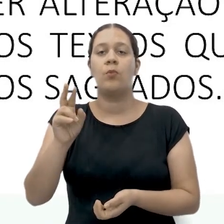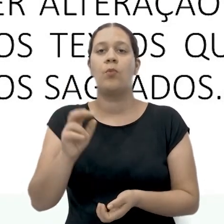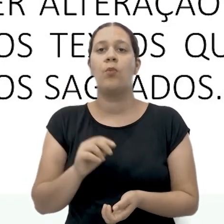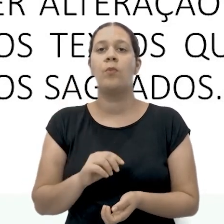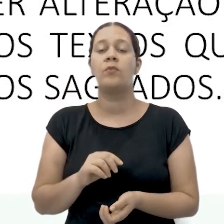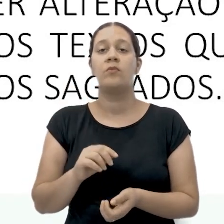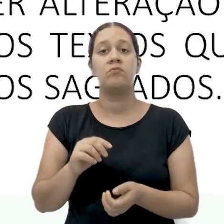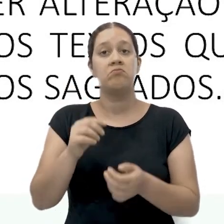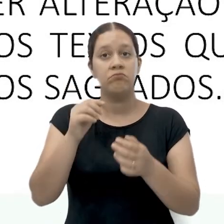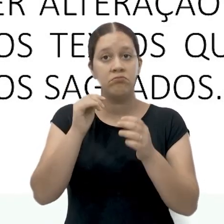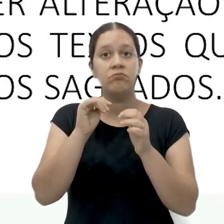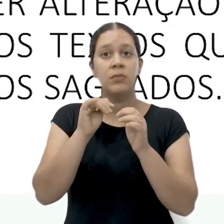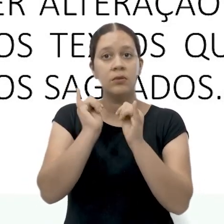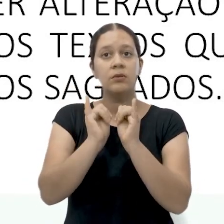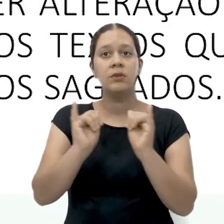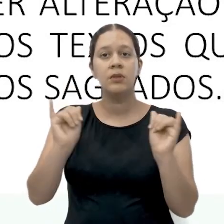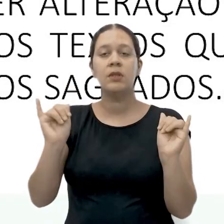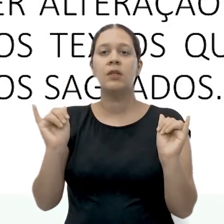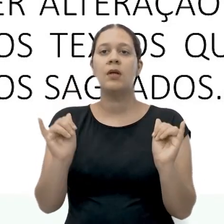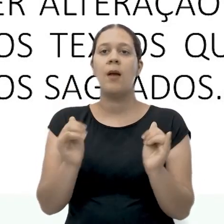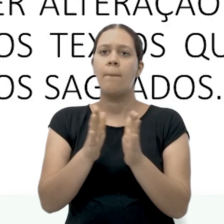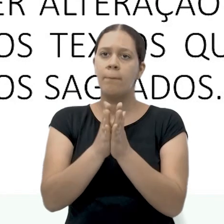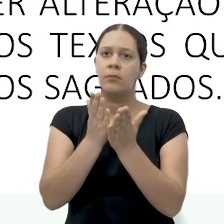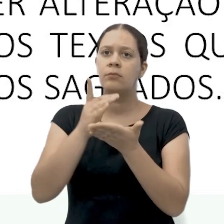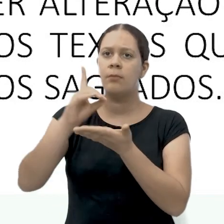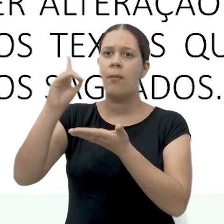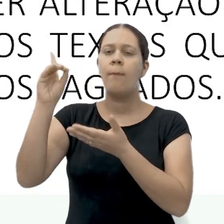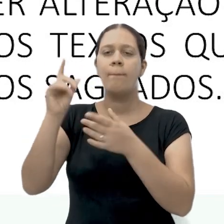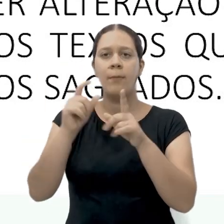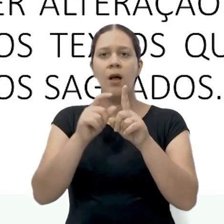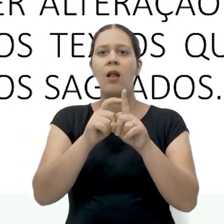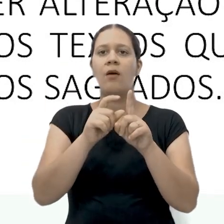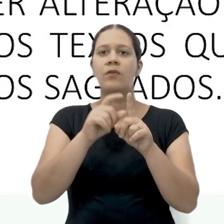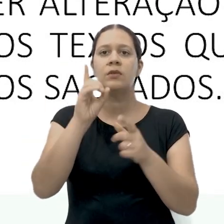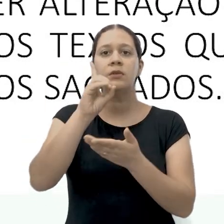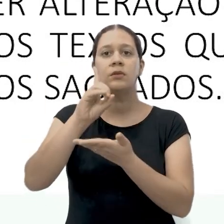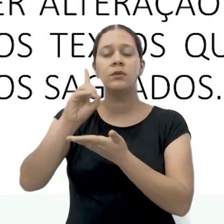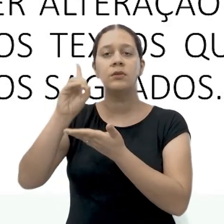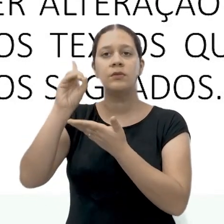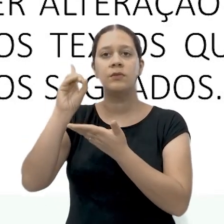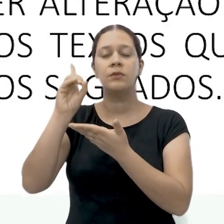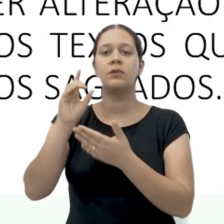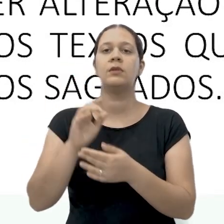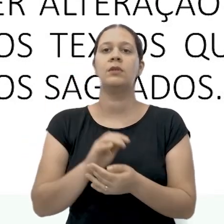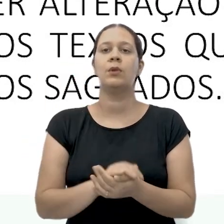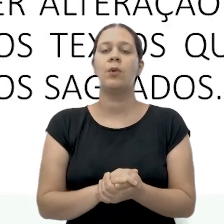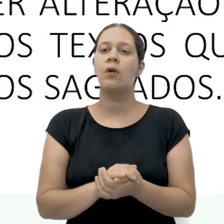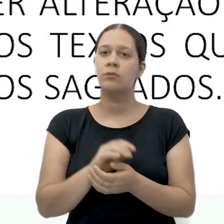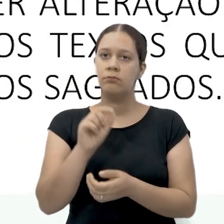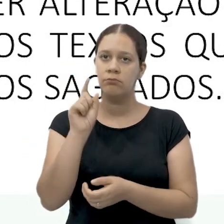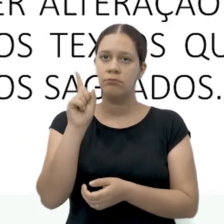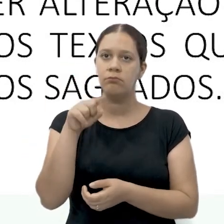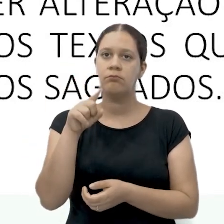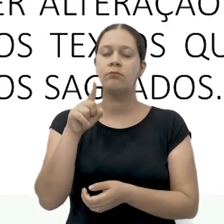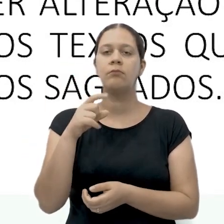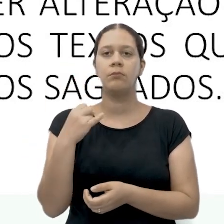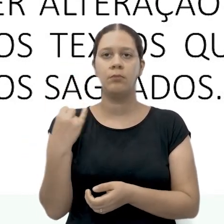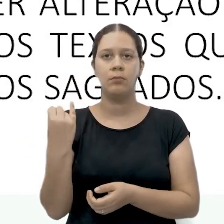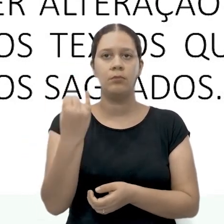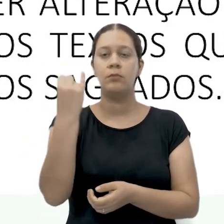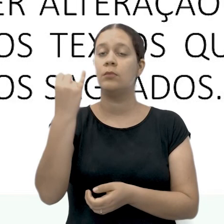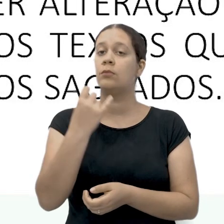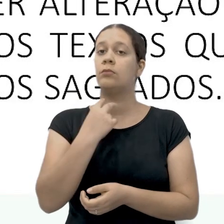as Escrituras são a palavra de Deus e, como tal, são infalíveis e